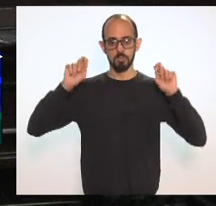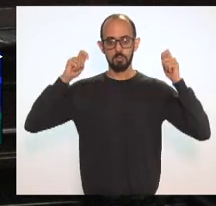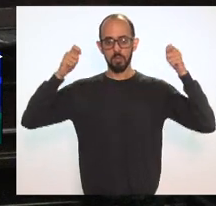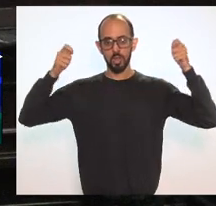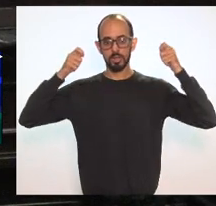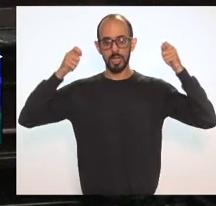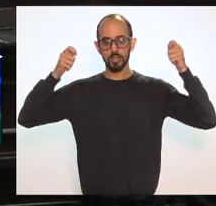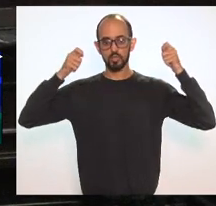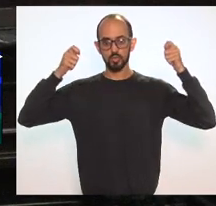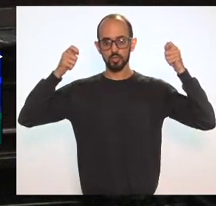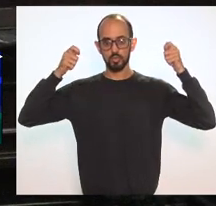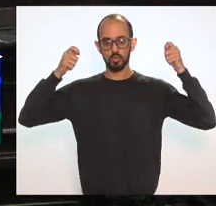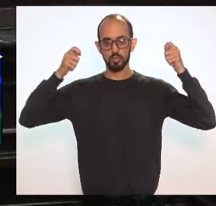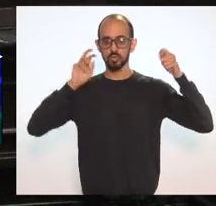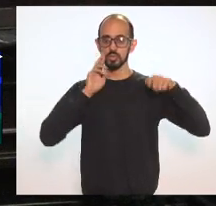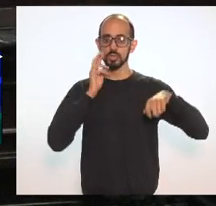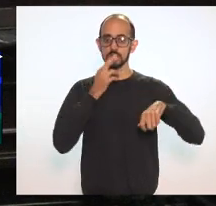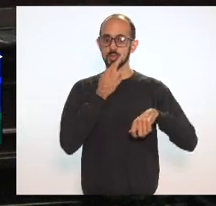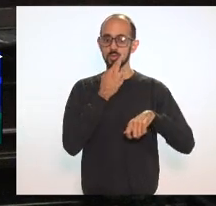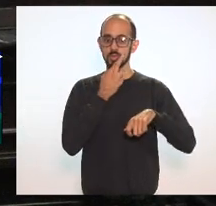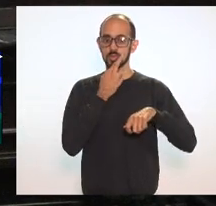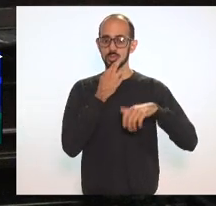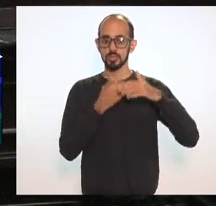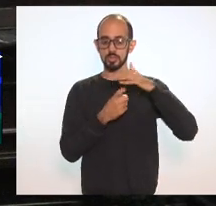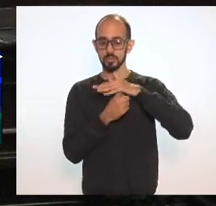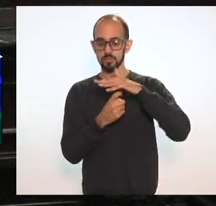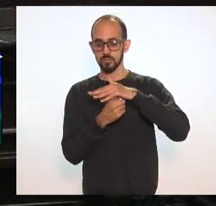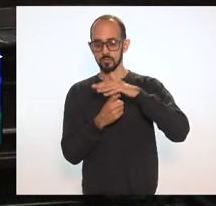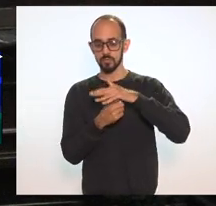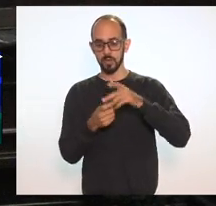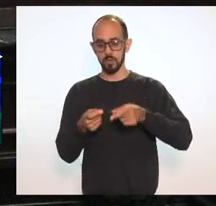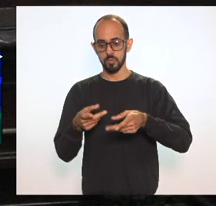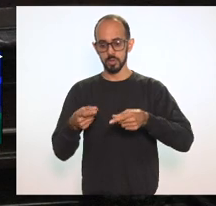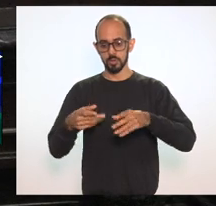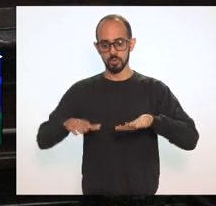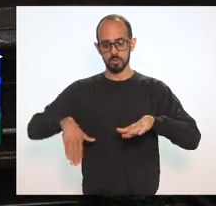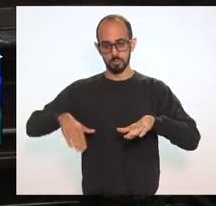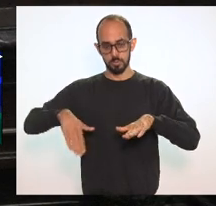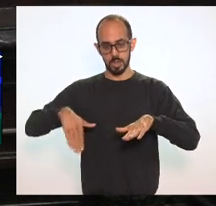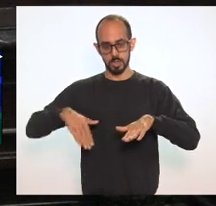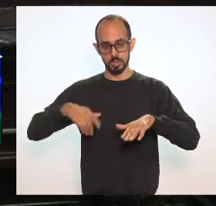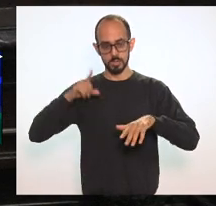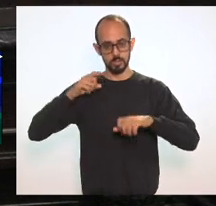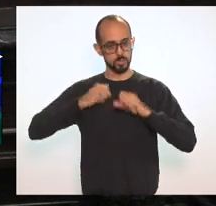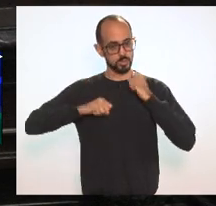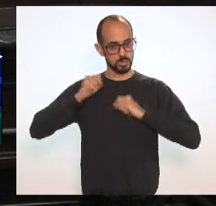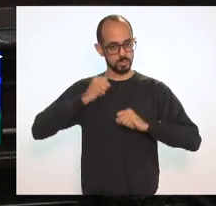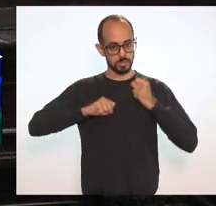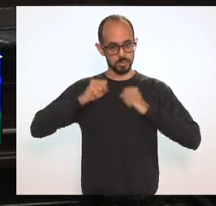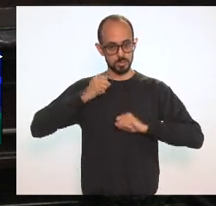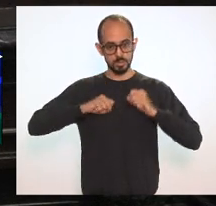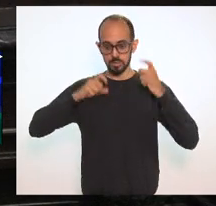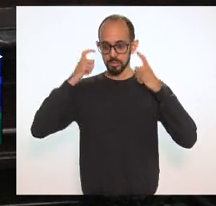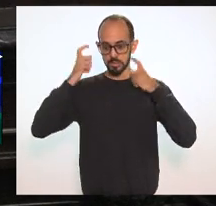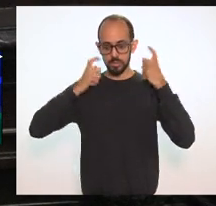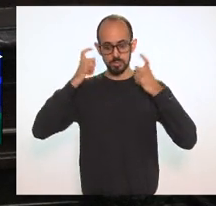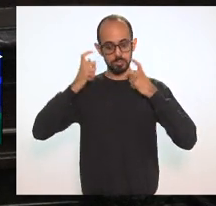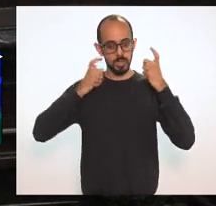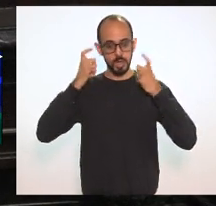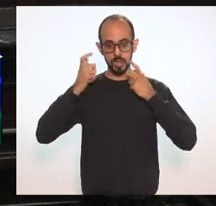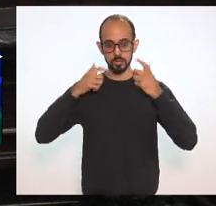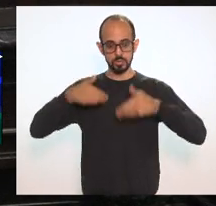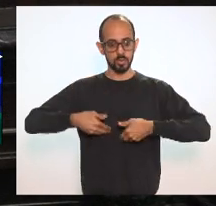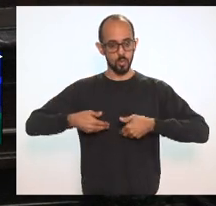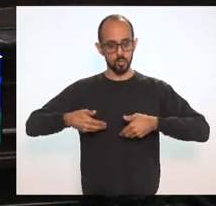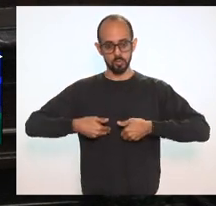e ambulantes de praia as pessoas estão desesperadas presidente e tem muita gente com fome sem emprego por